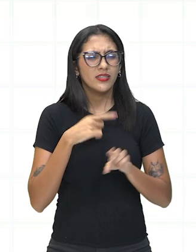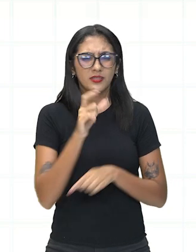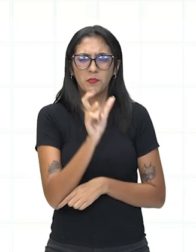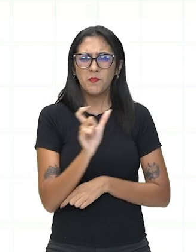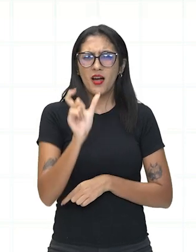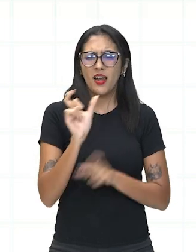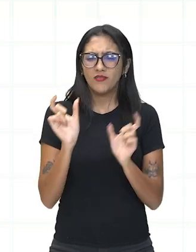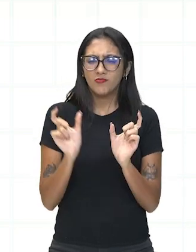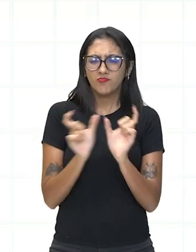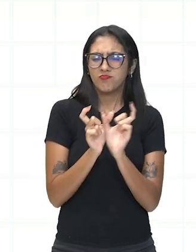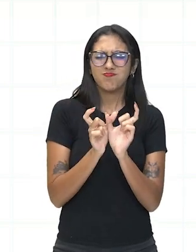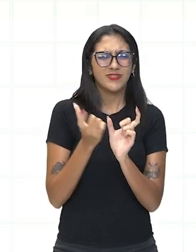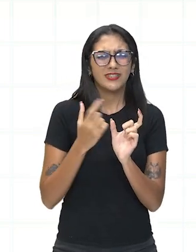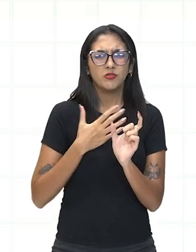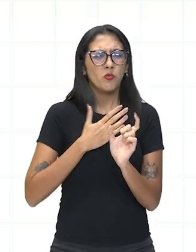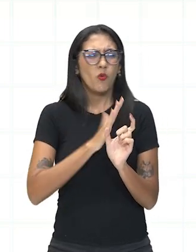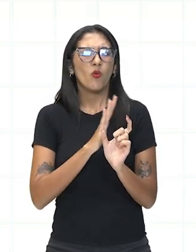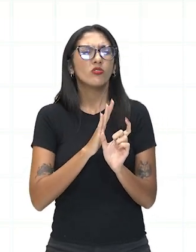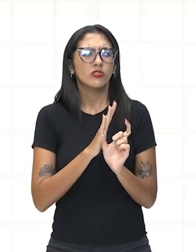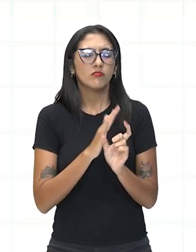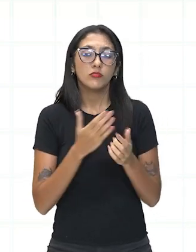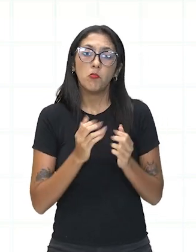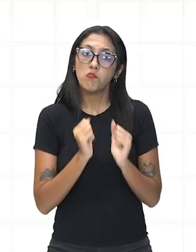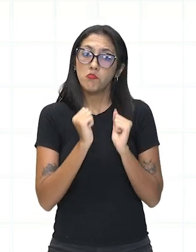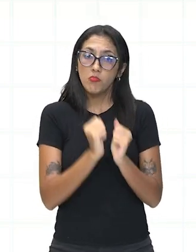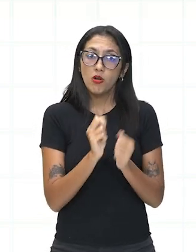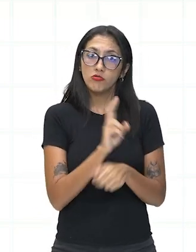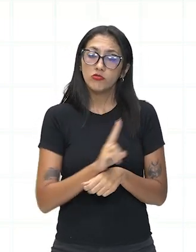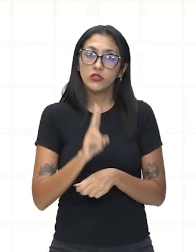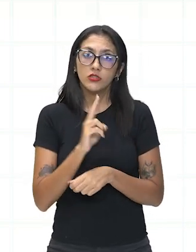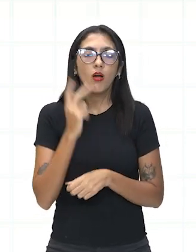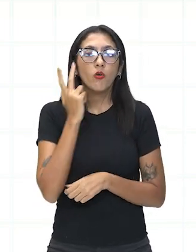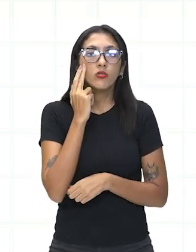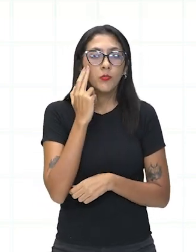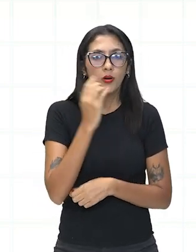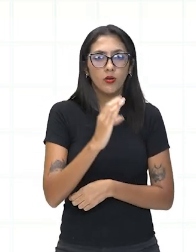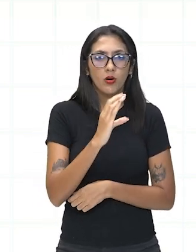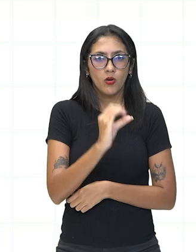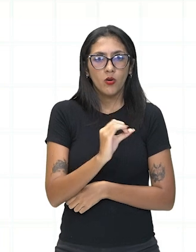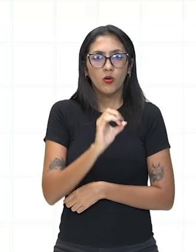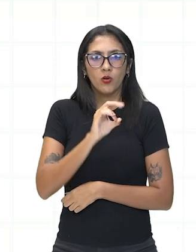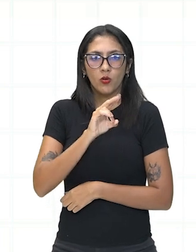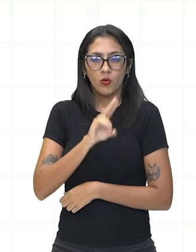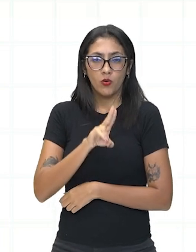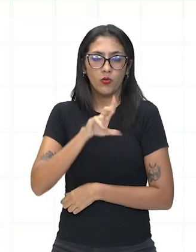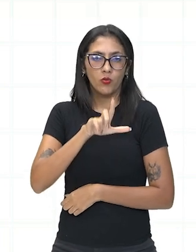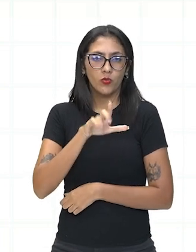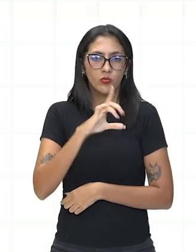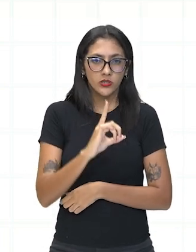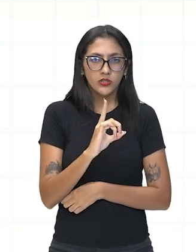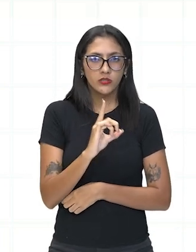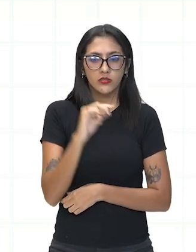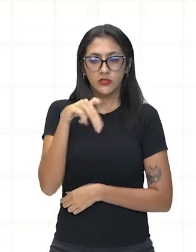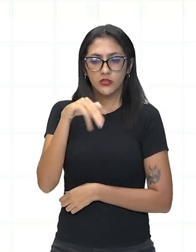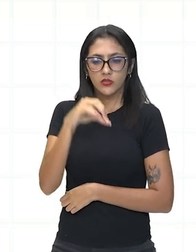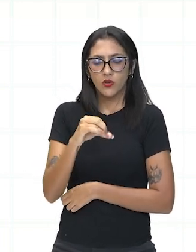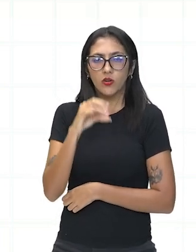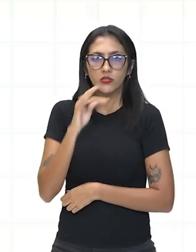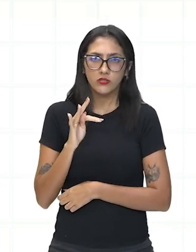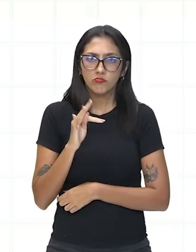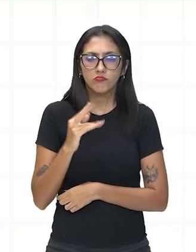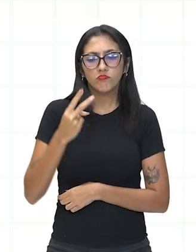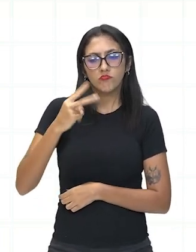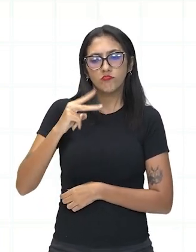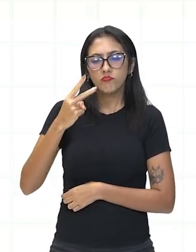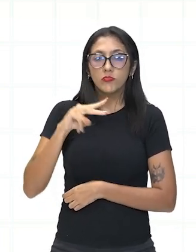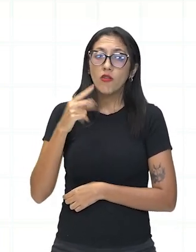não. Tranquilo, gente. Você coloca aqui a forma completa, tá? Could not sing. Você escolhe qual que